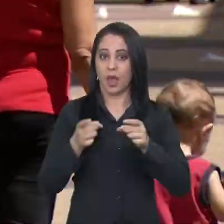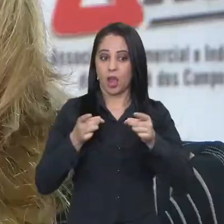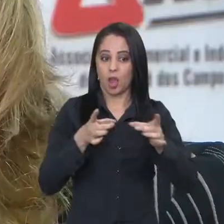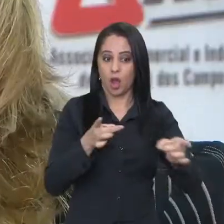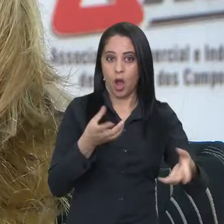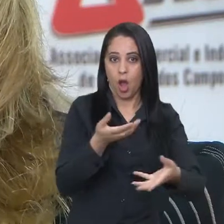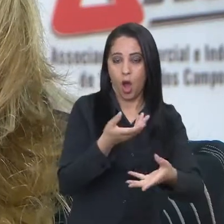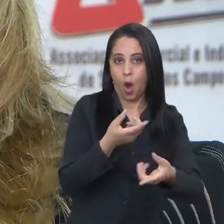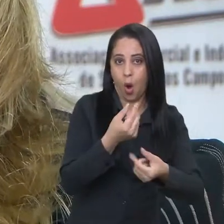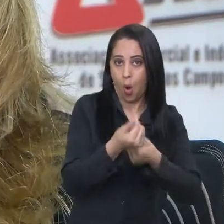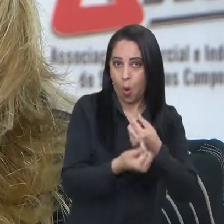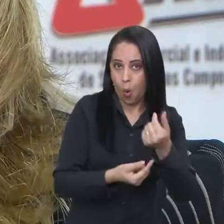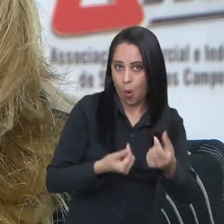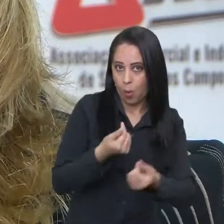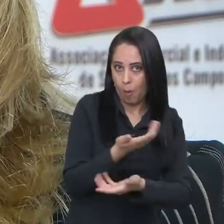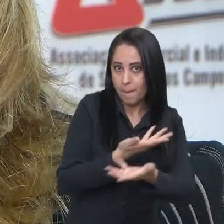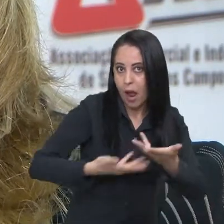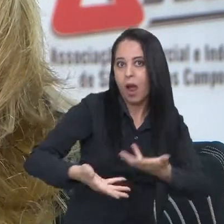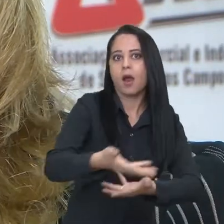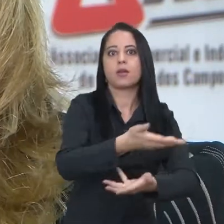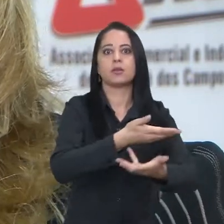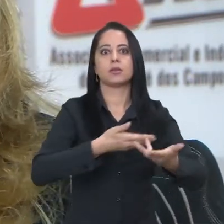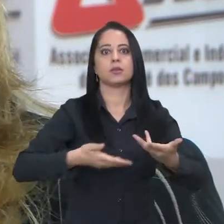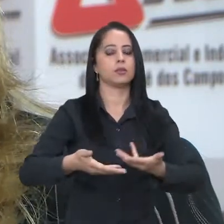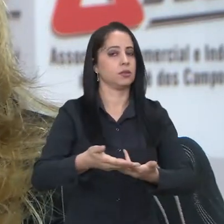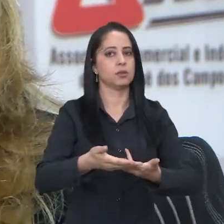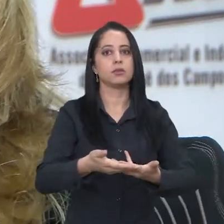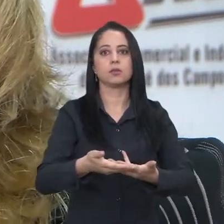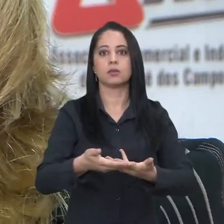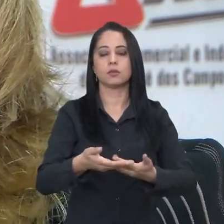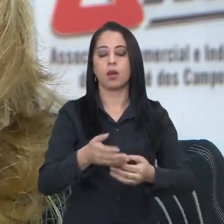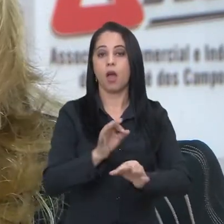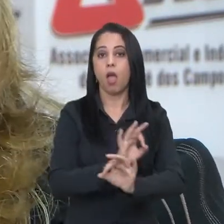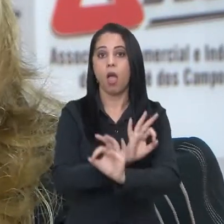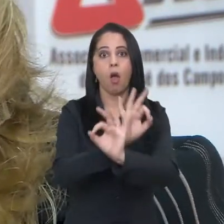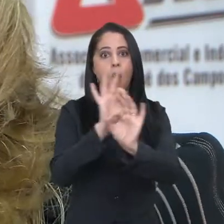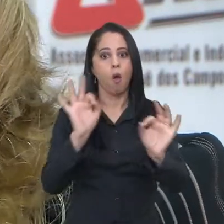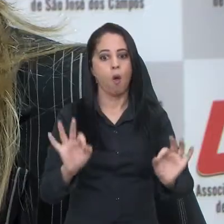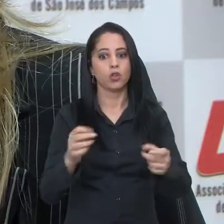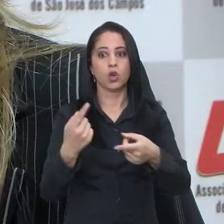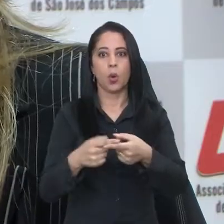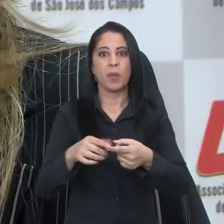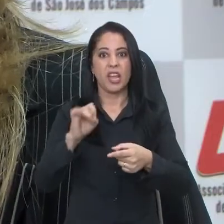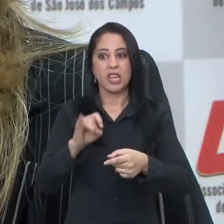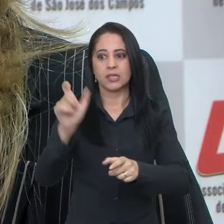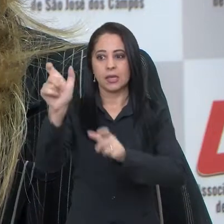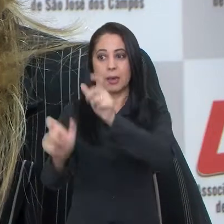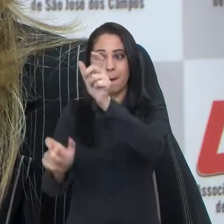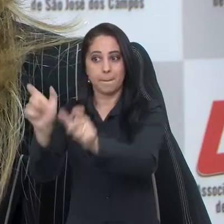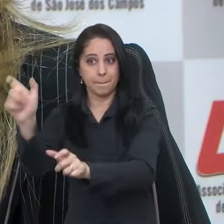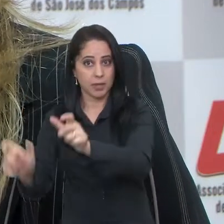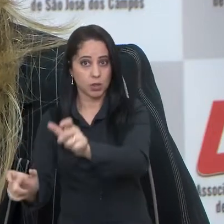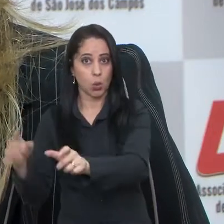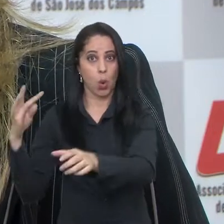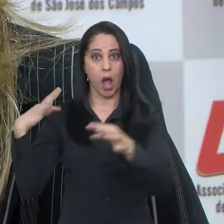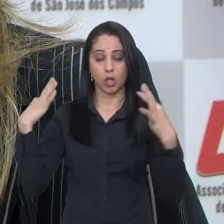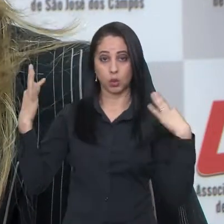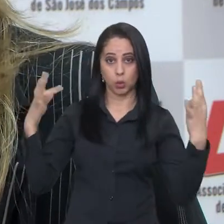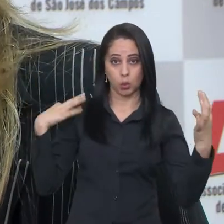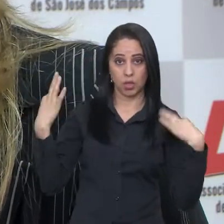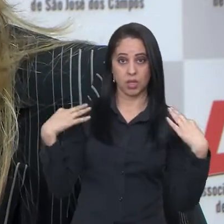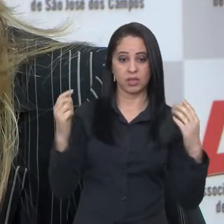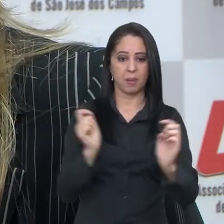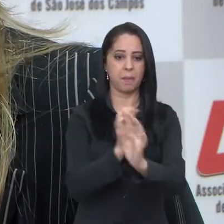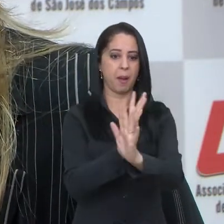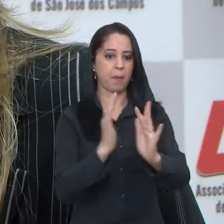comércio. Para Eliane Maia, presidente da Associação Comercial e Industrial de São José, a circulação de turistas na cidade